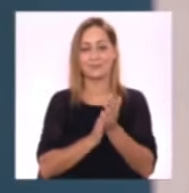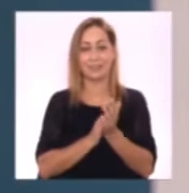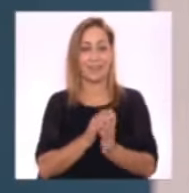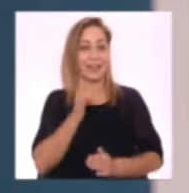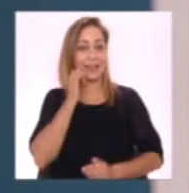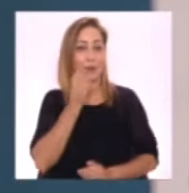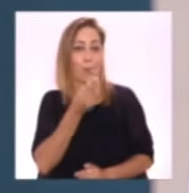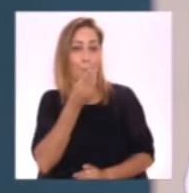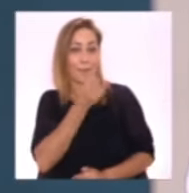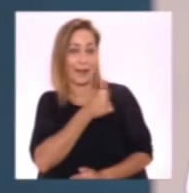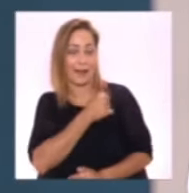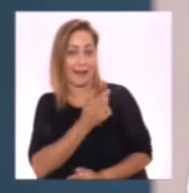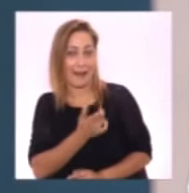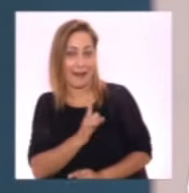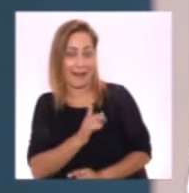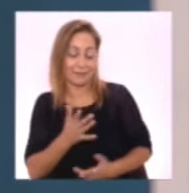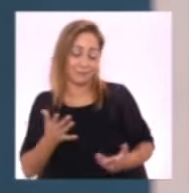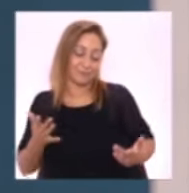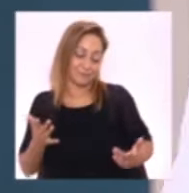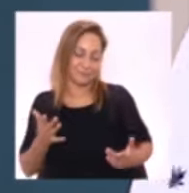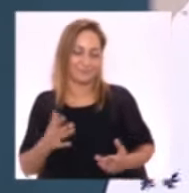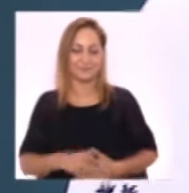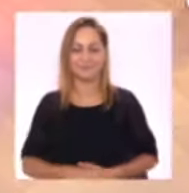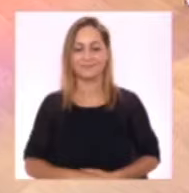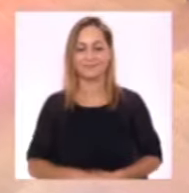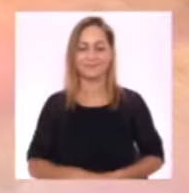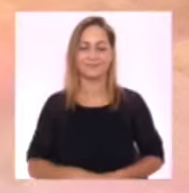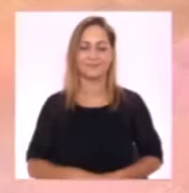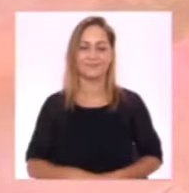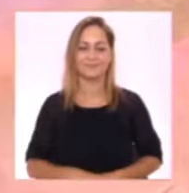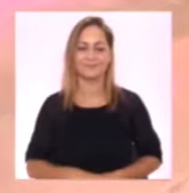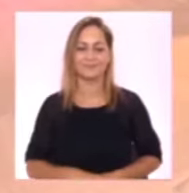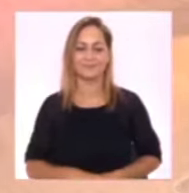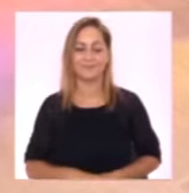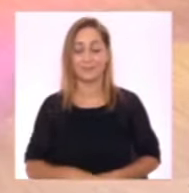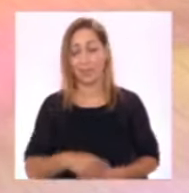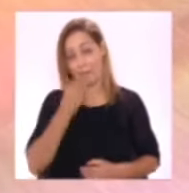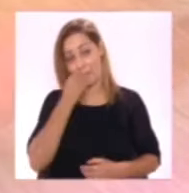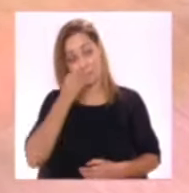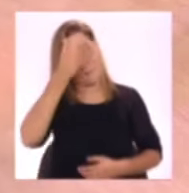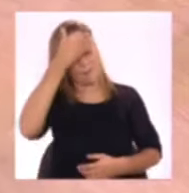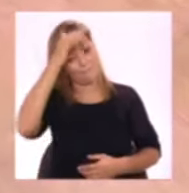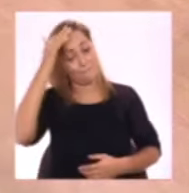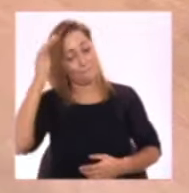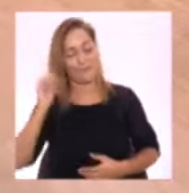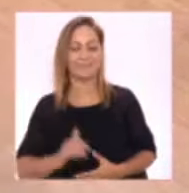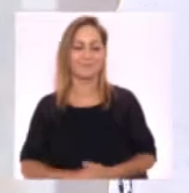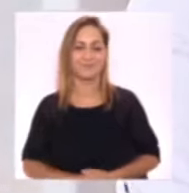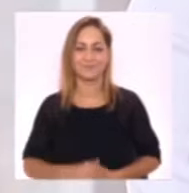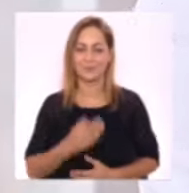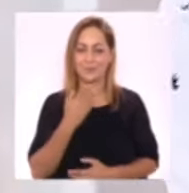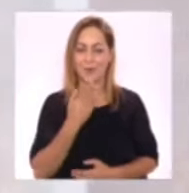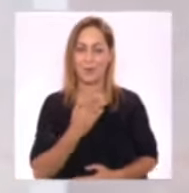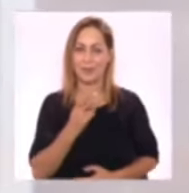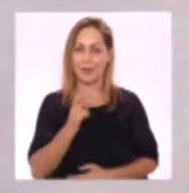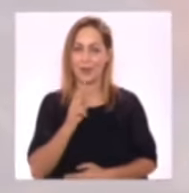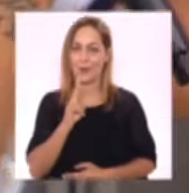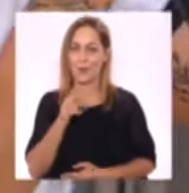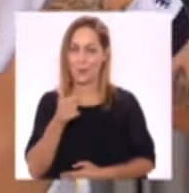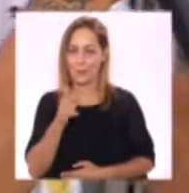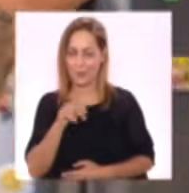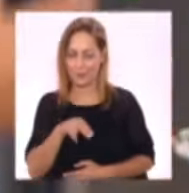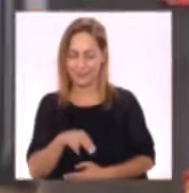Quem não come em casa, vai comer lá fora. Obrigado, Ruben. Obrigado, Ruben, mais uma